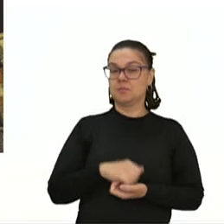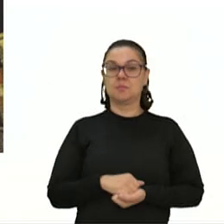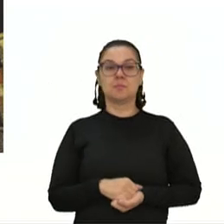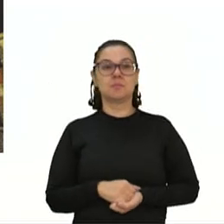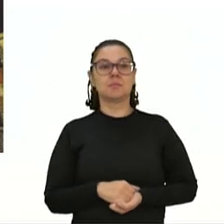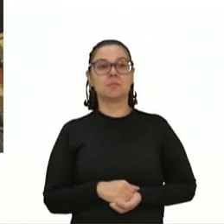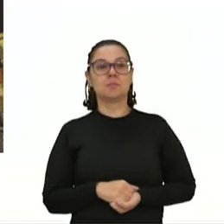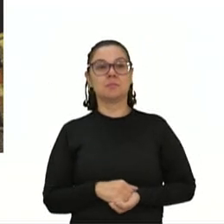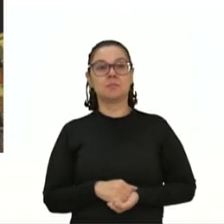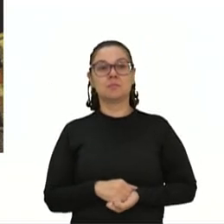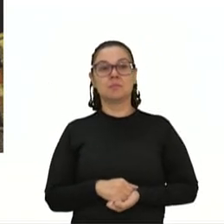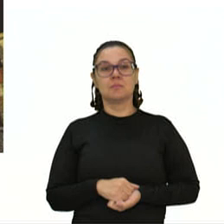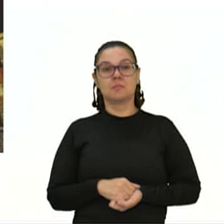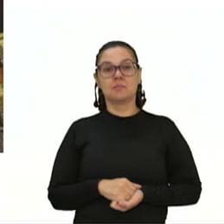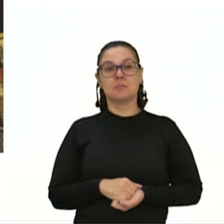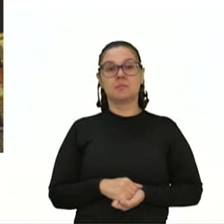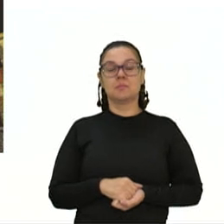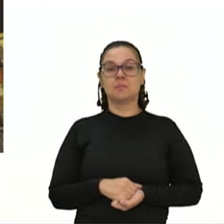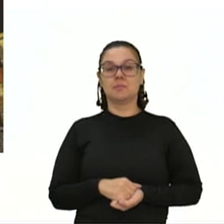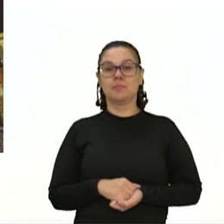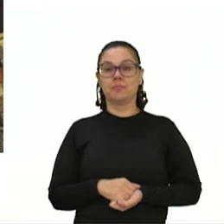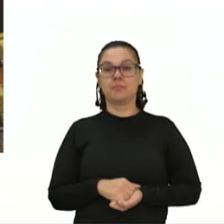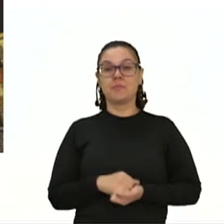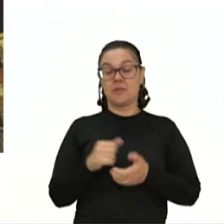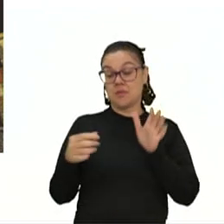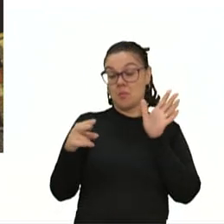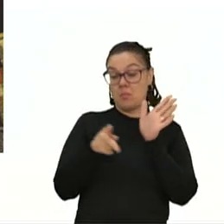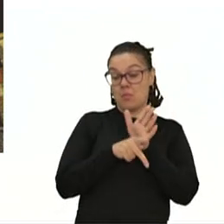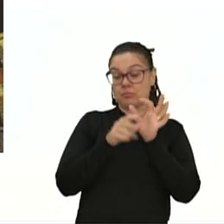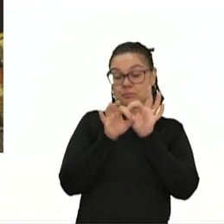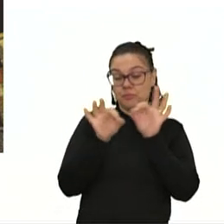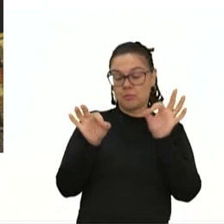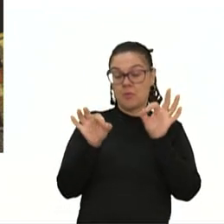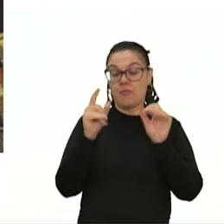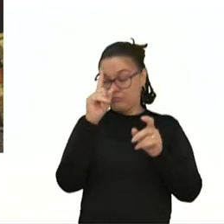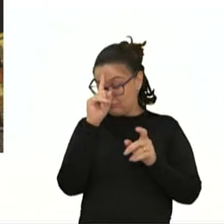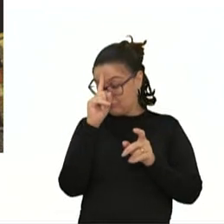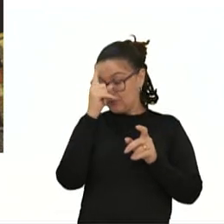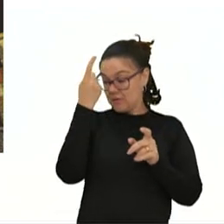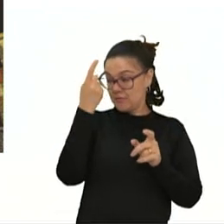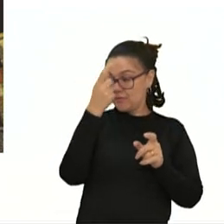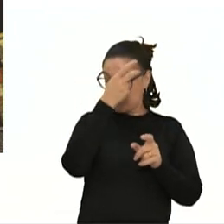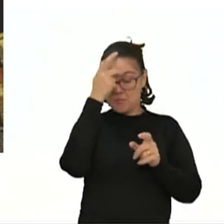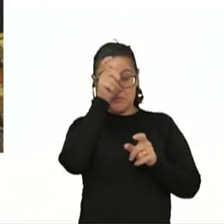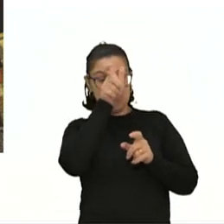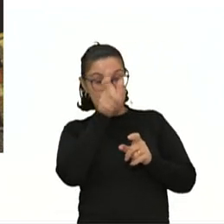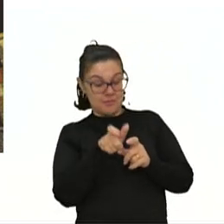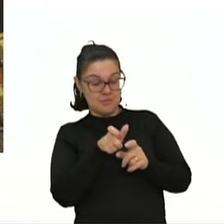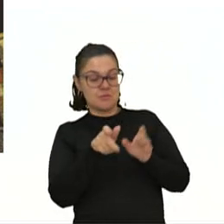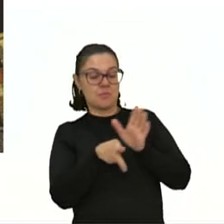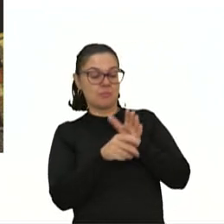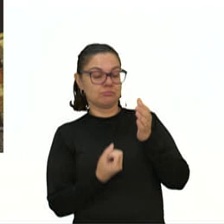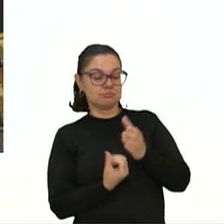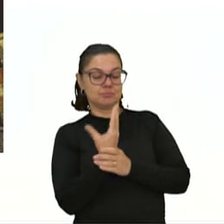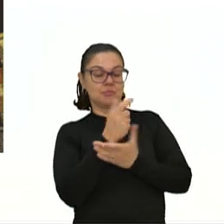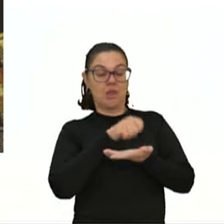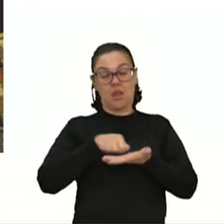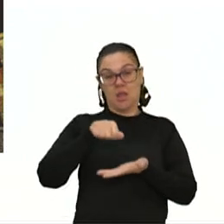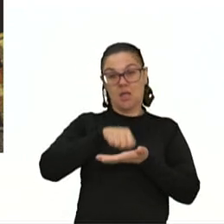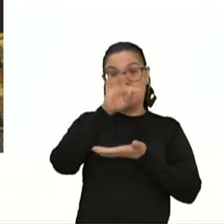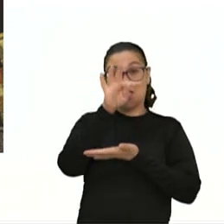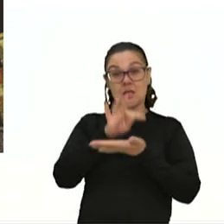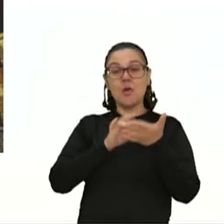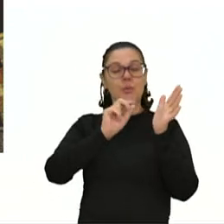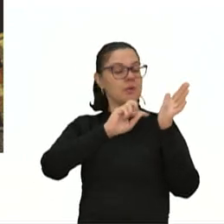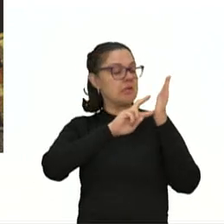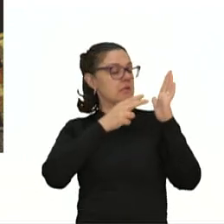inglesa. Padrão, né? A norma padrão não existe esse verbo. Ele foi inventado pelo autor do texto.